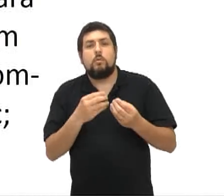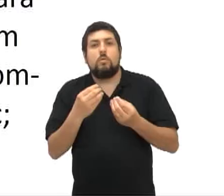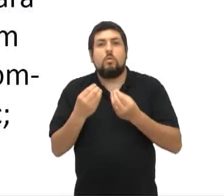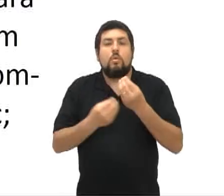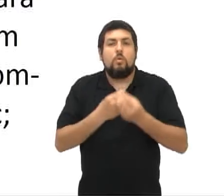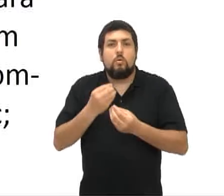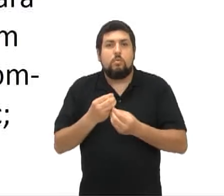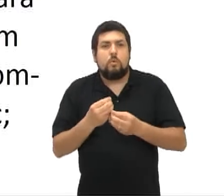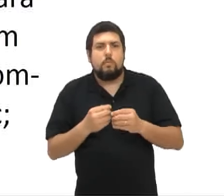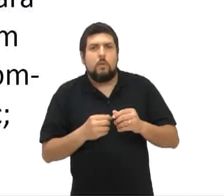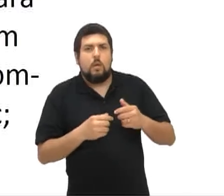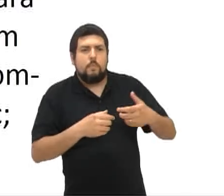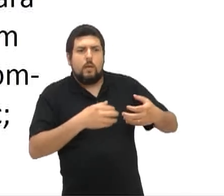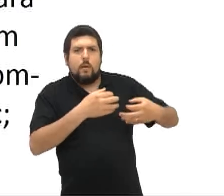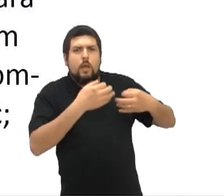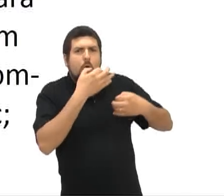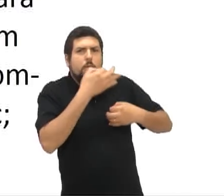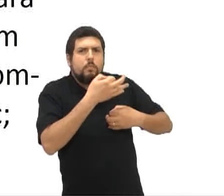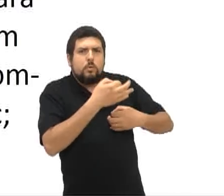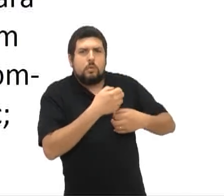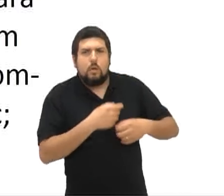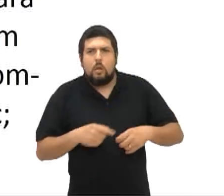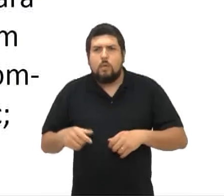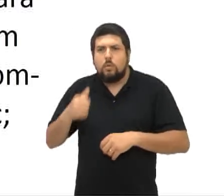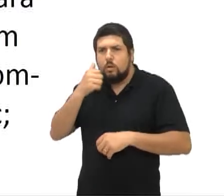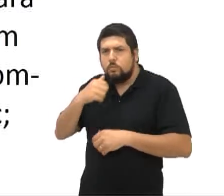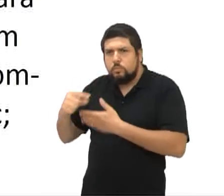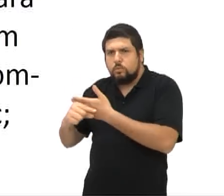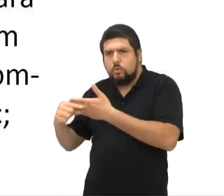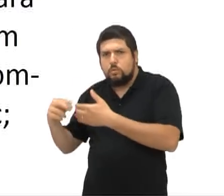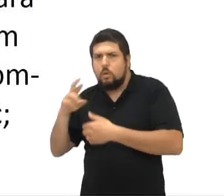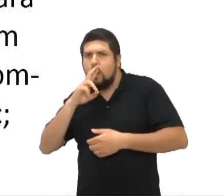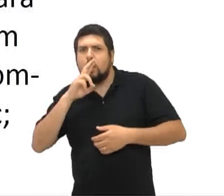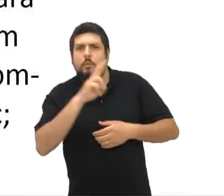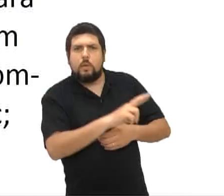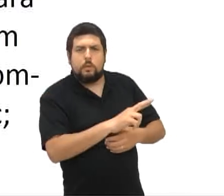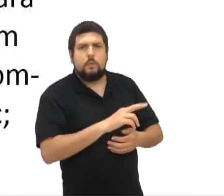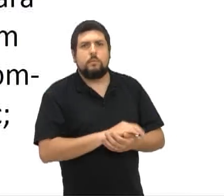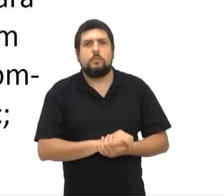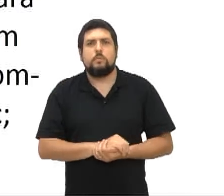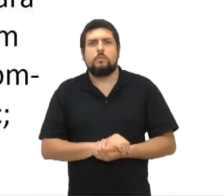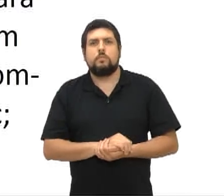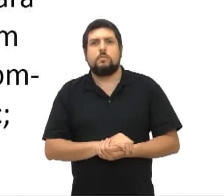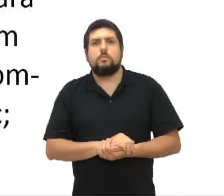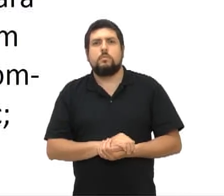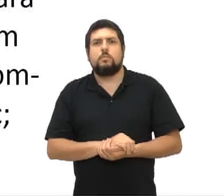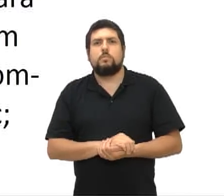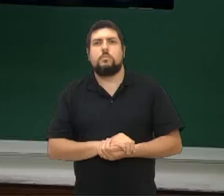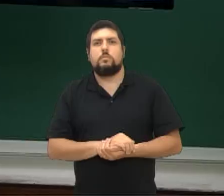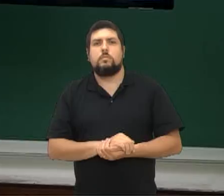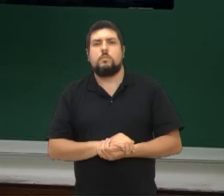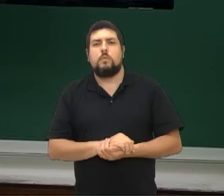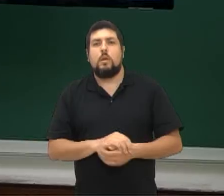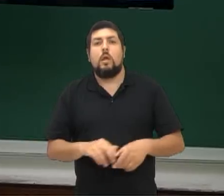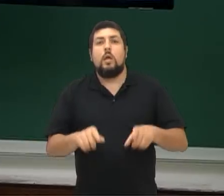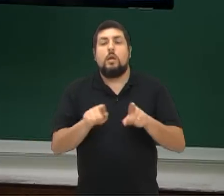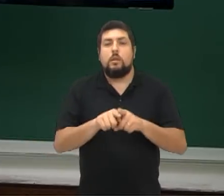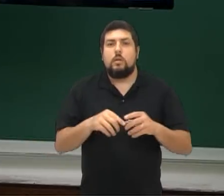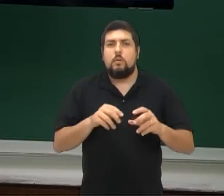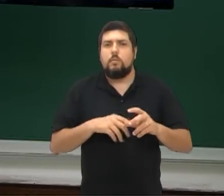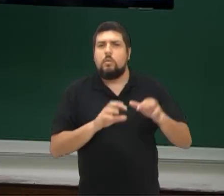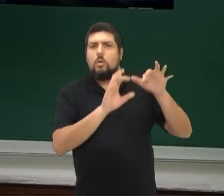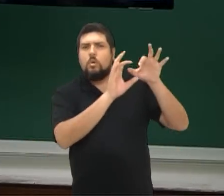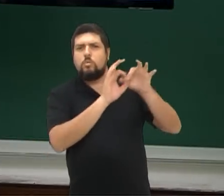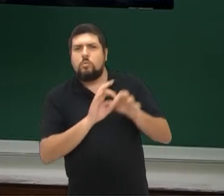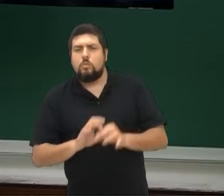poder contra-argumentar o que as outras pessoas dizem sobre o assunto. Inserir a questão no contexto do debate, ela coloca